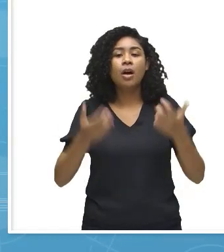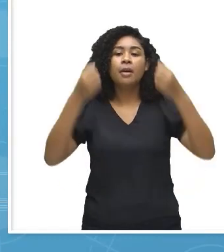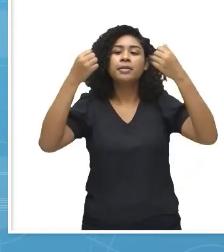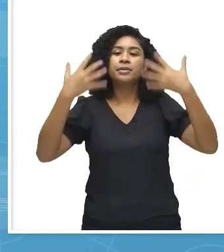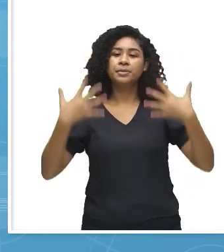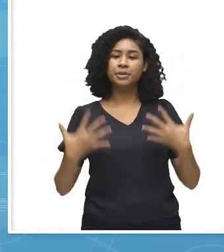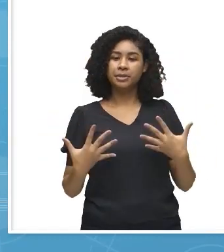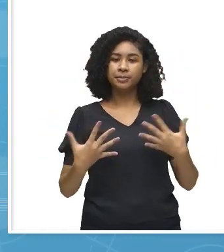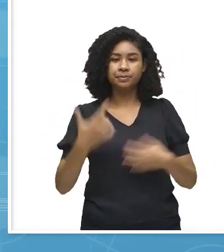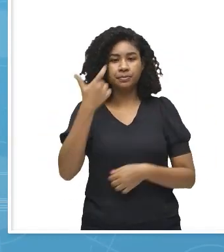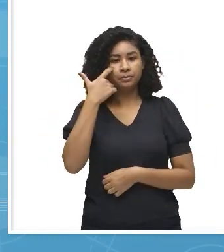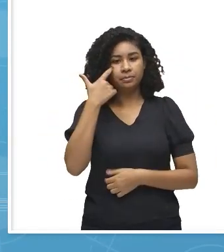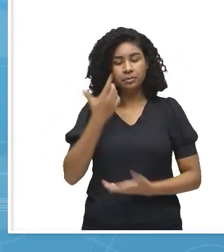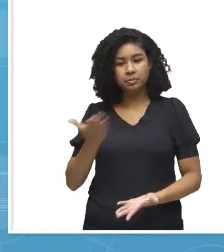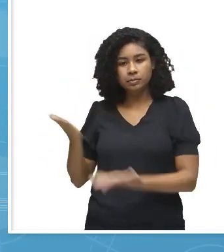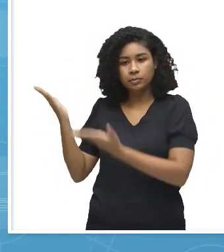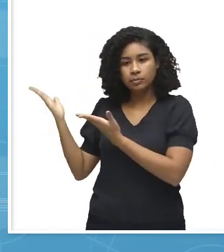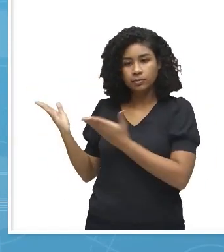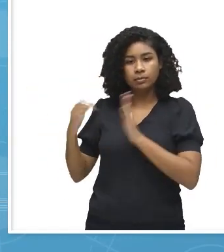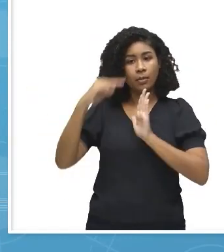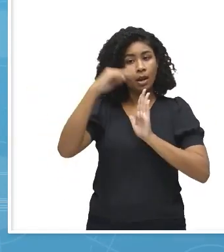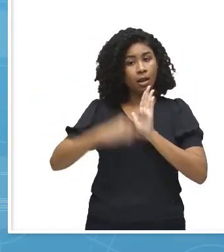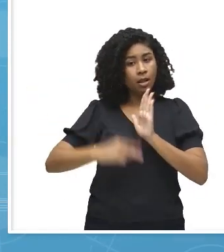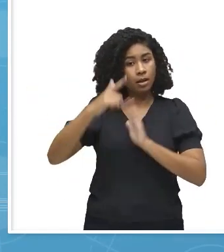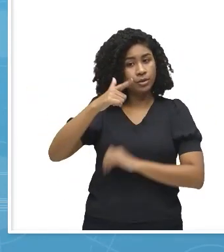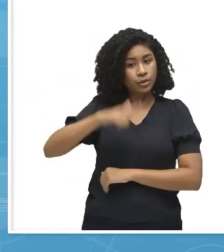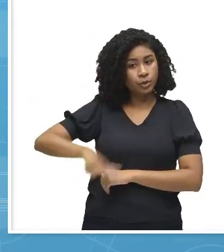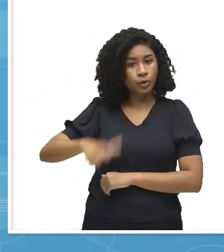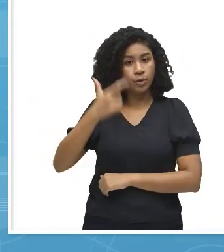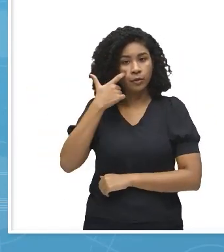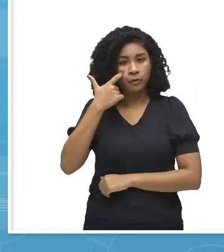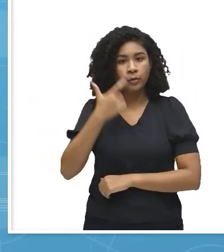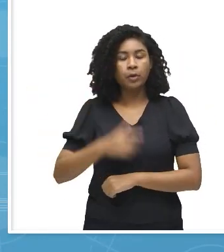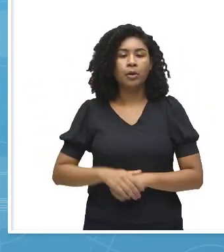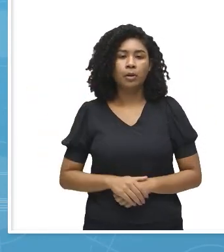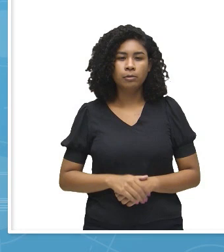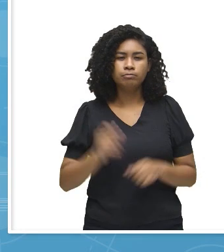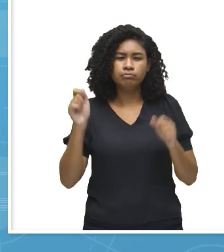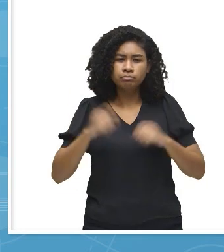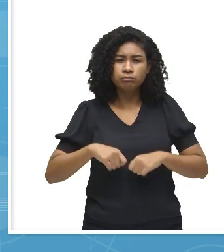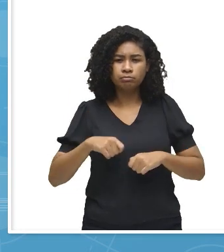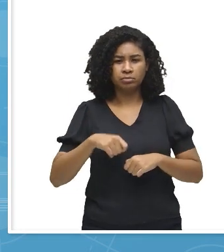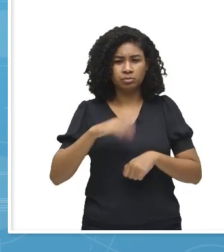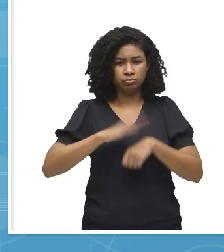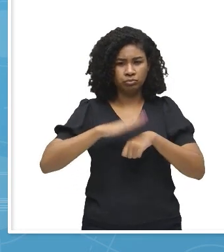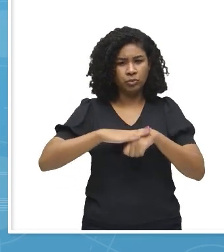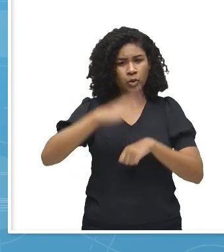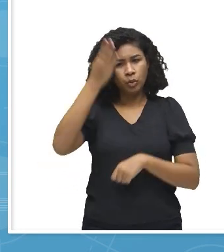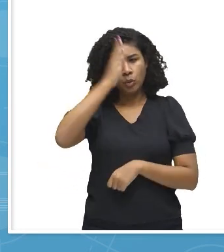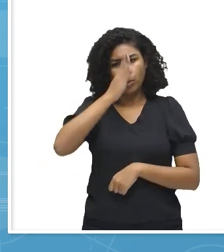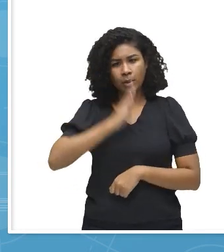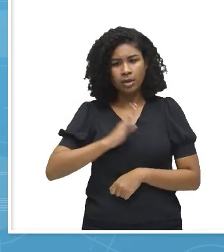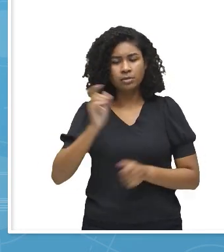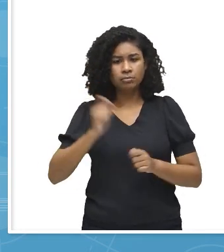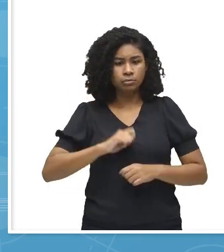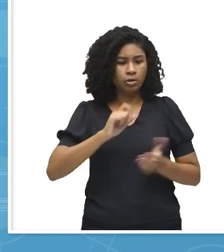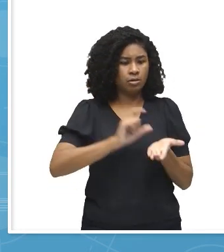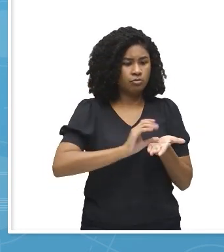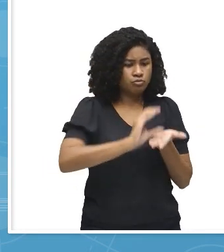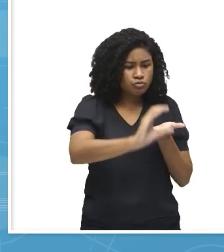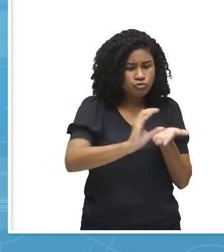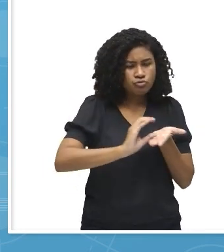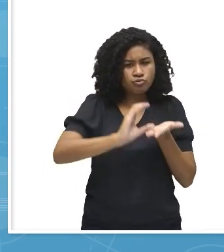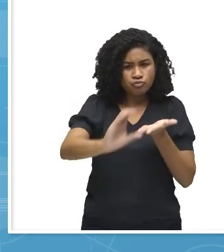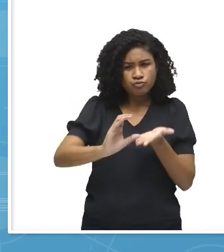vai rever a questão. A maior parte do capital, né, da renda, do lucro que foi gerado aí por